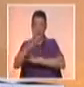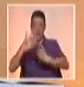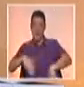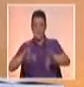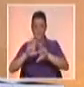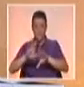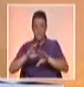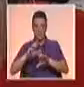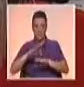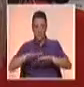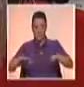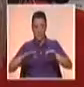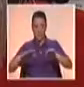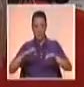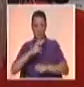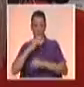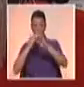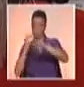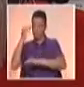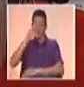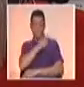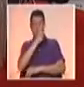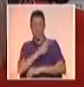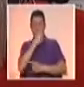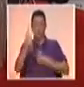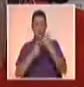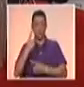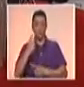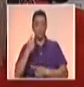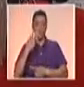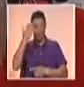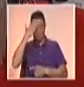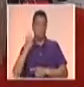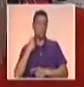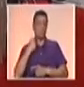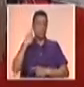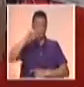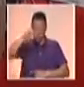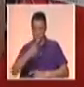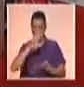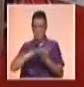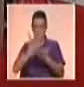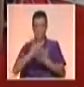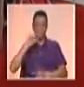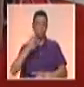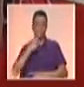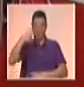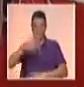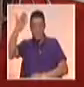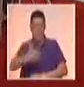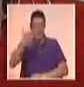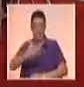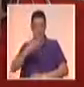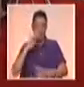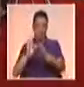sobretudo, por exemplo, ao nível também do ensino superior. Eu acho que qualquer curso devia ter intérpretes, porque o surdo deve ter o direito a escolher o curso que